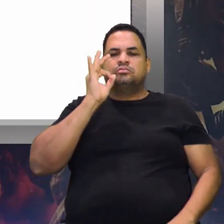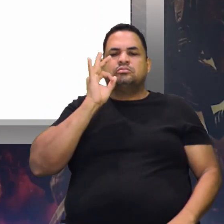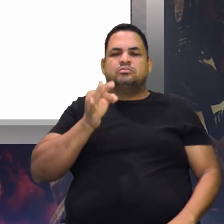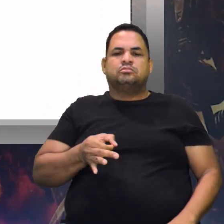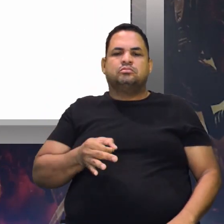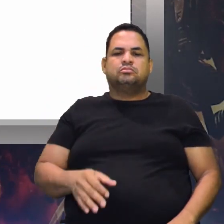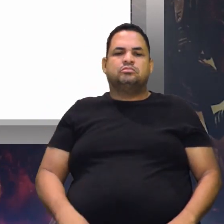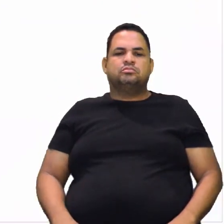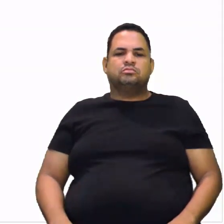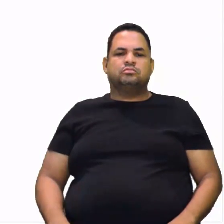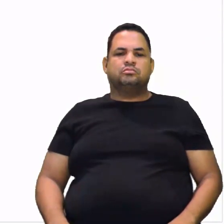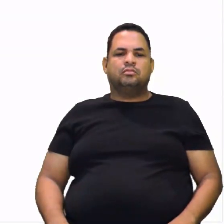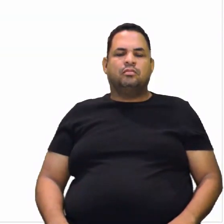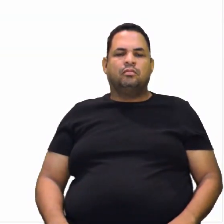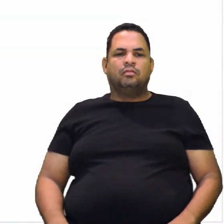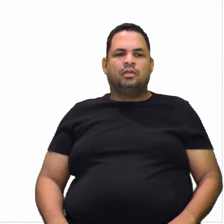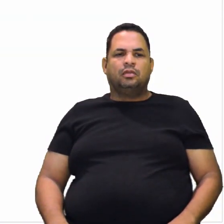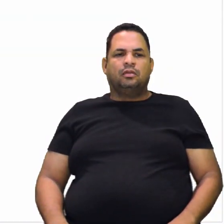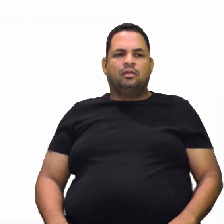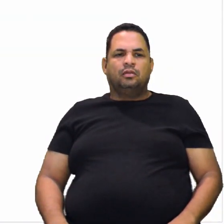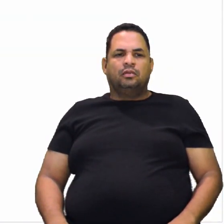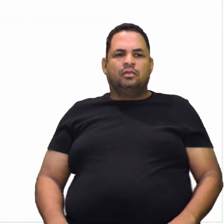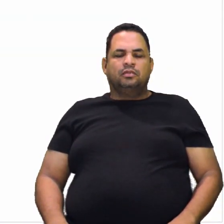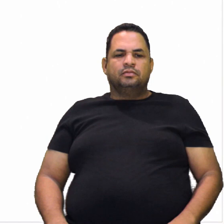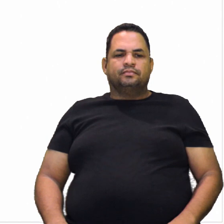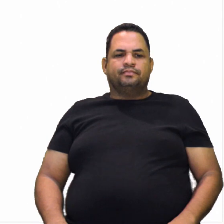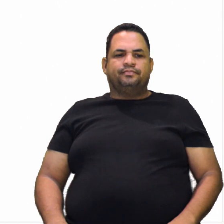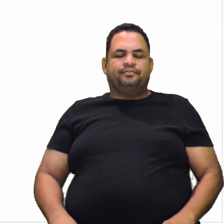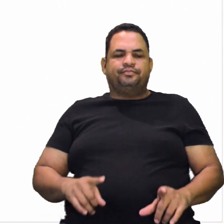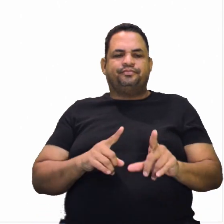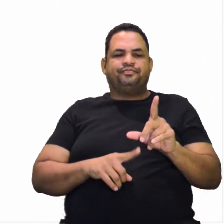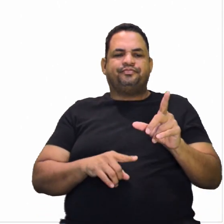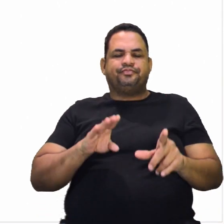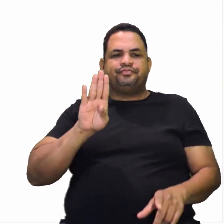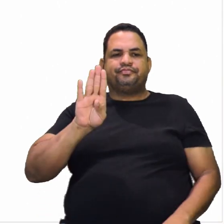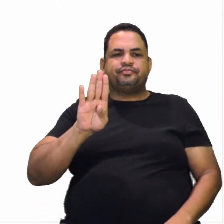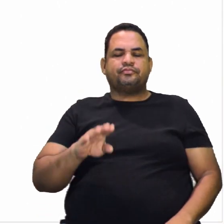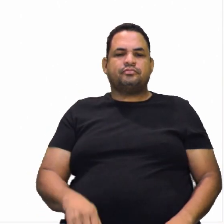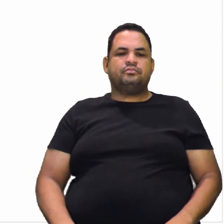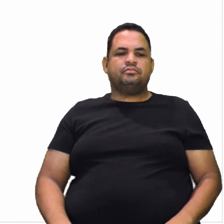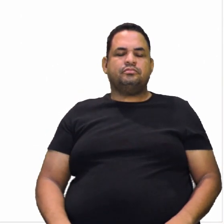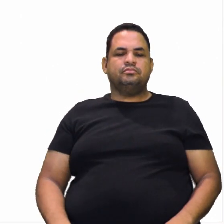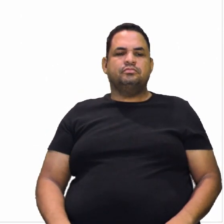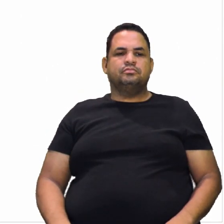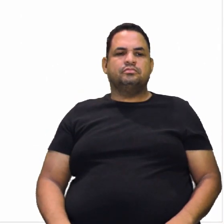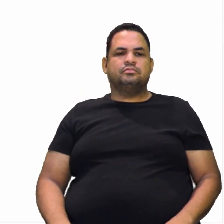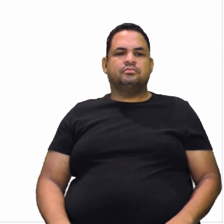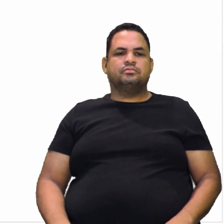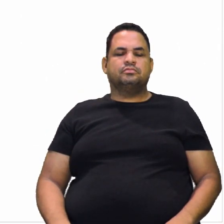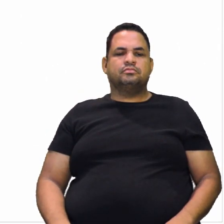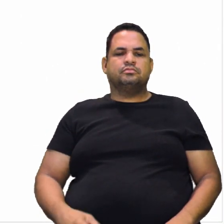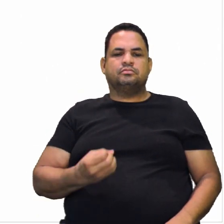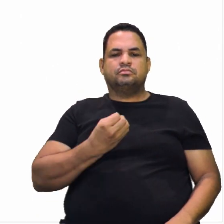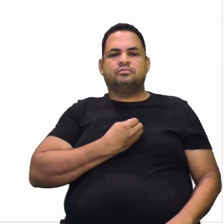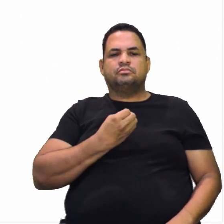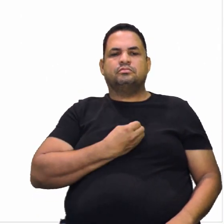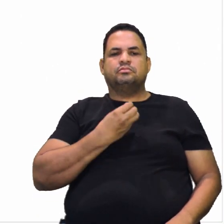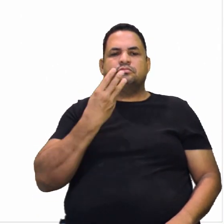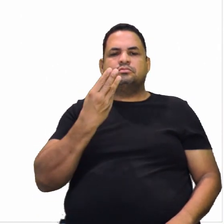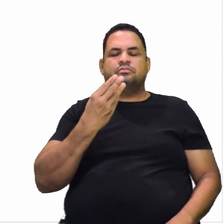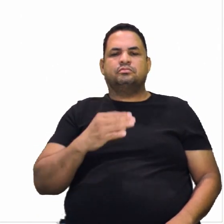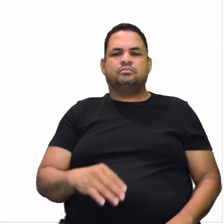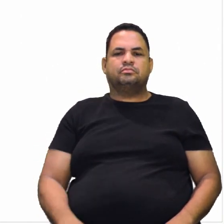letra, na tela para vocês, é a letra B. Vamos para a próxima lá.